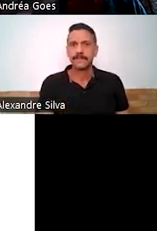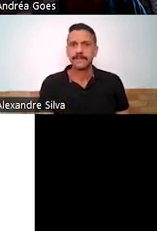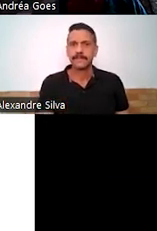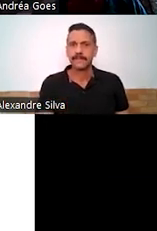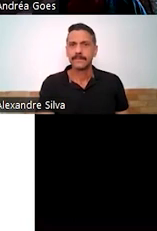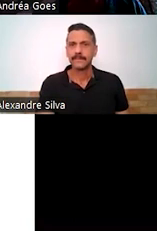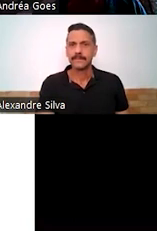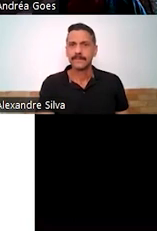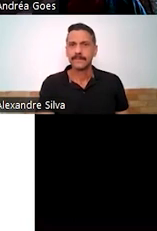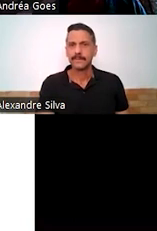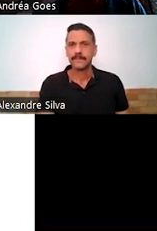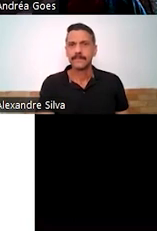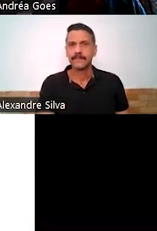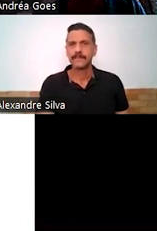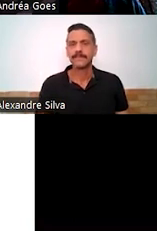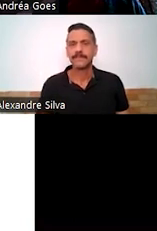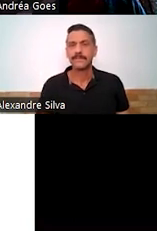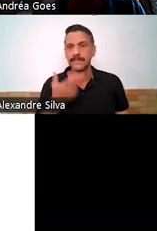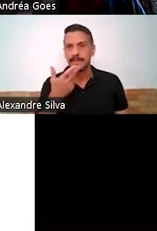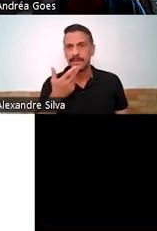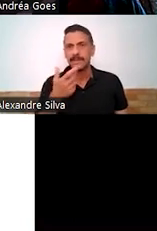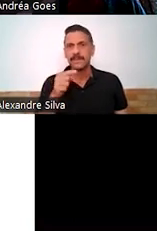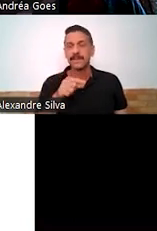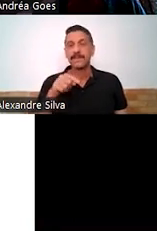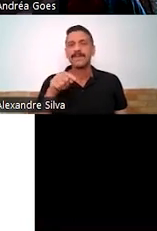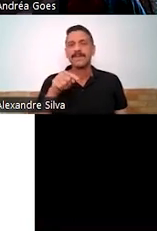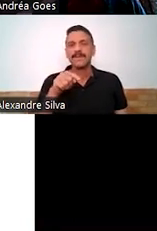Passa um acima, Murilo, por favor.